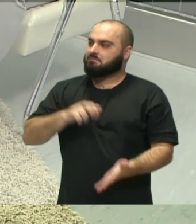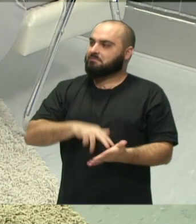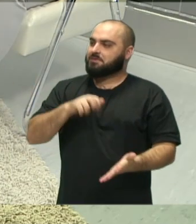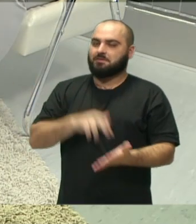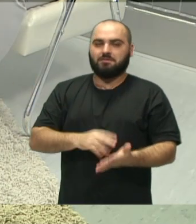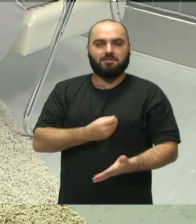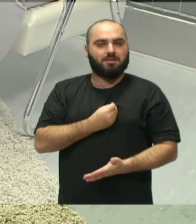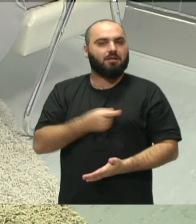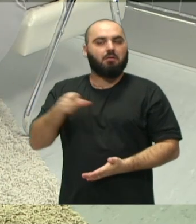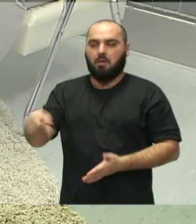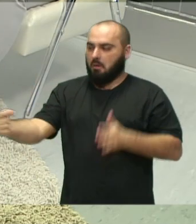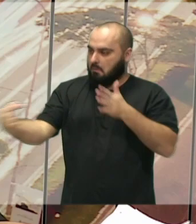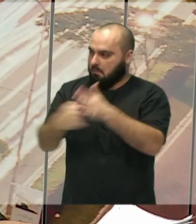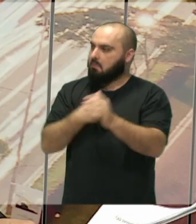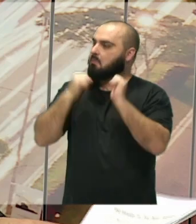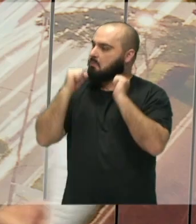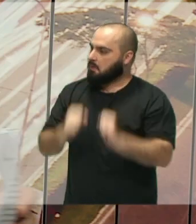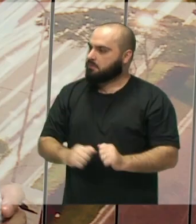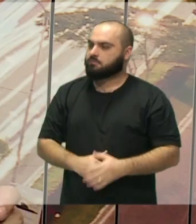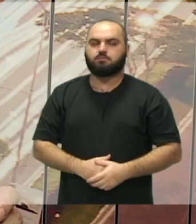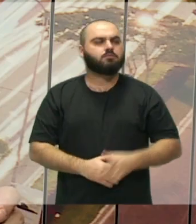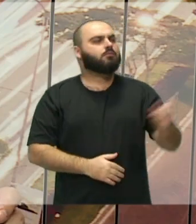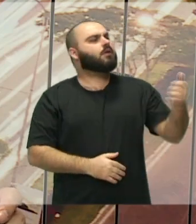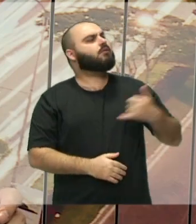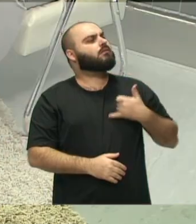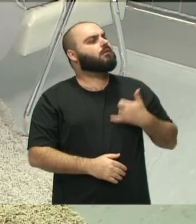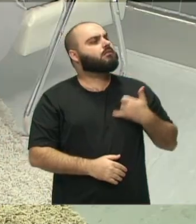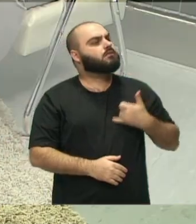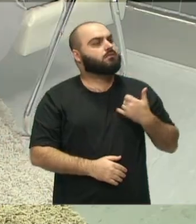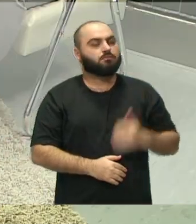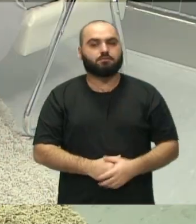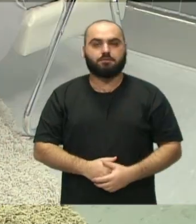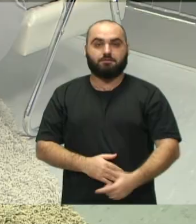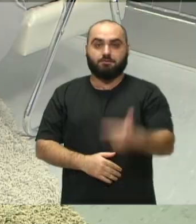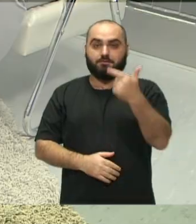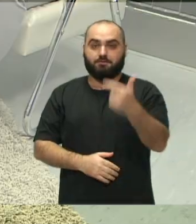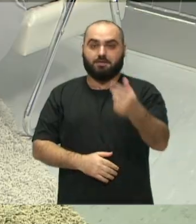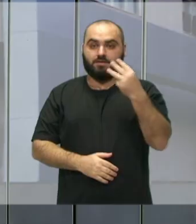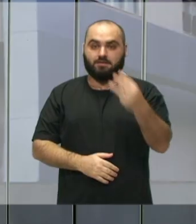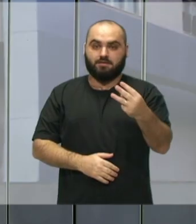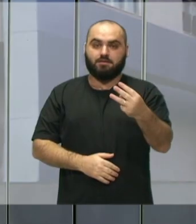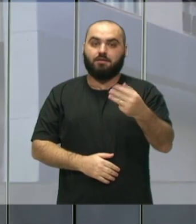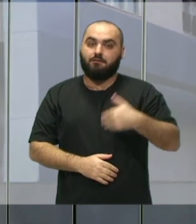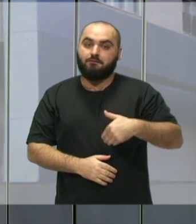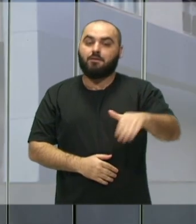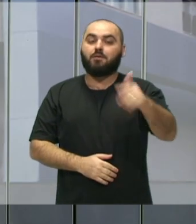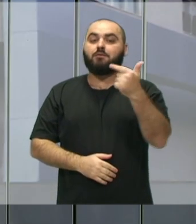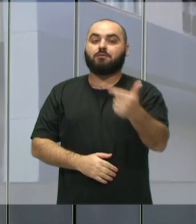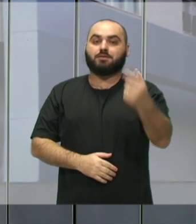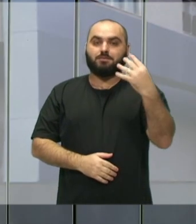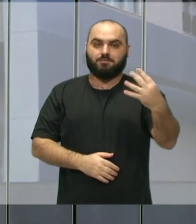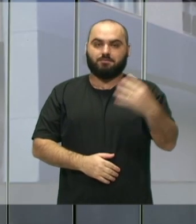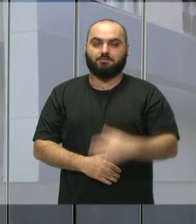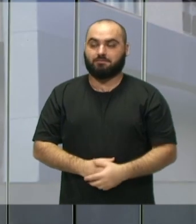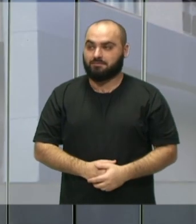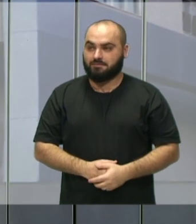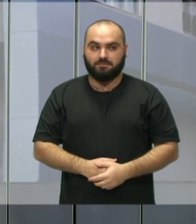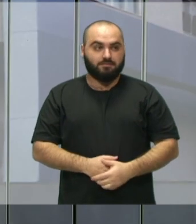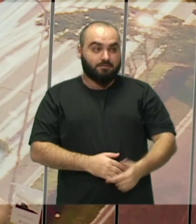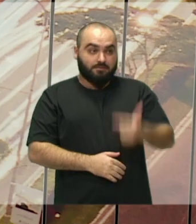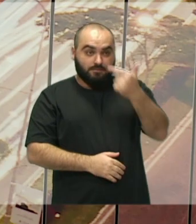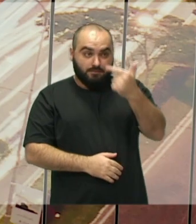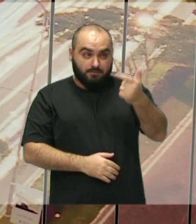à disposição. Vereador, o senhor está com quantos anos hoje? 23 anos, vou fazer 24. 23 anos